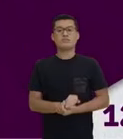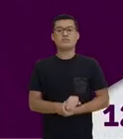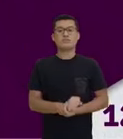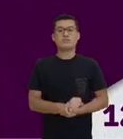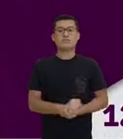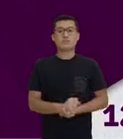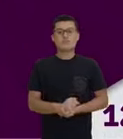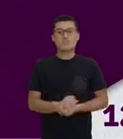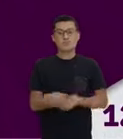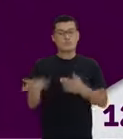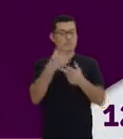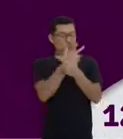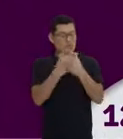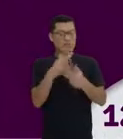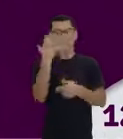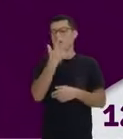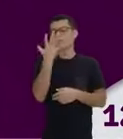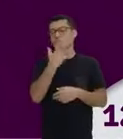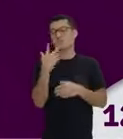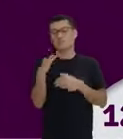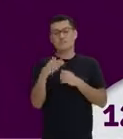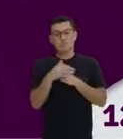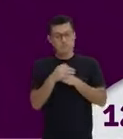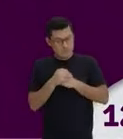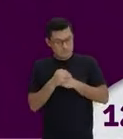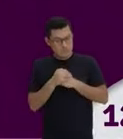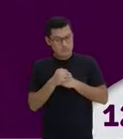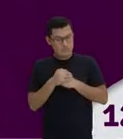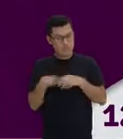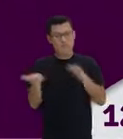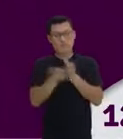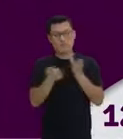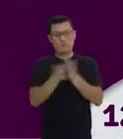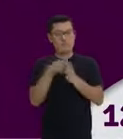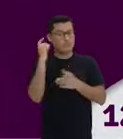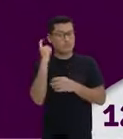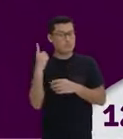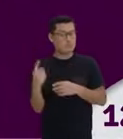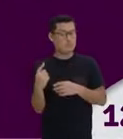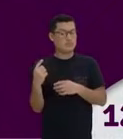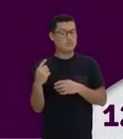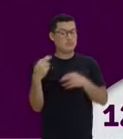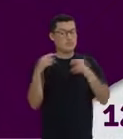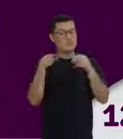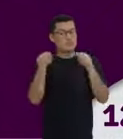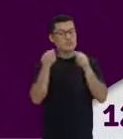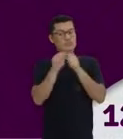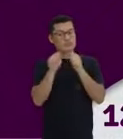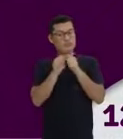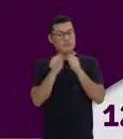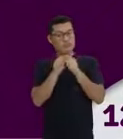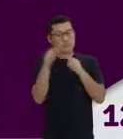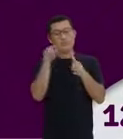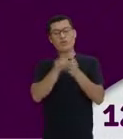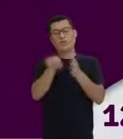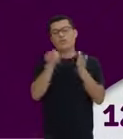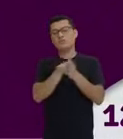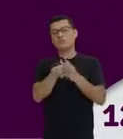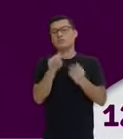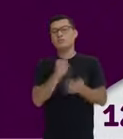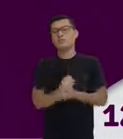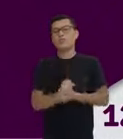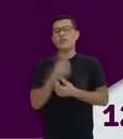no que toca a quantidade de músicas e a variedade sonoridade está muito articulada com a pergunta um